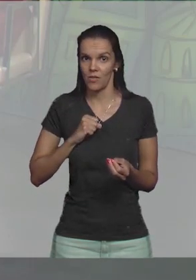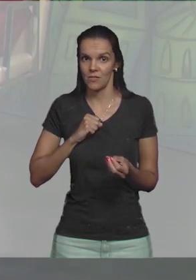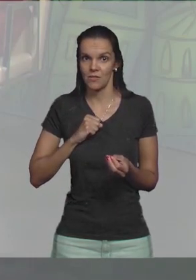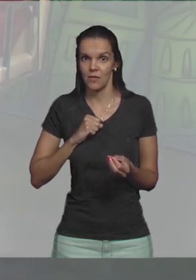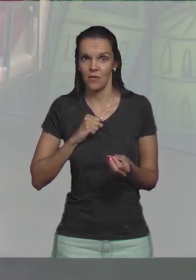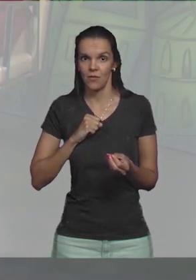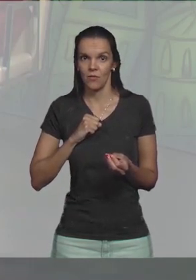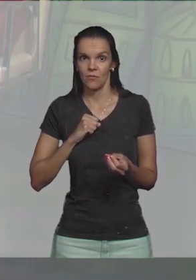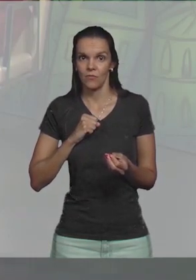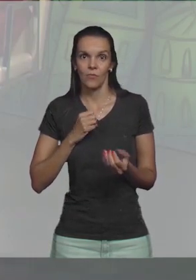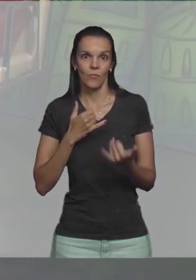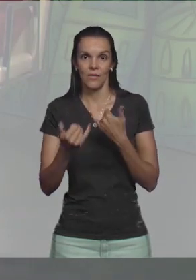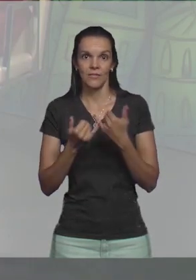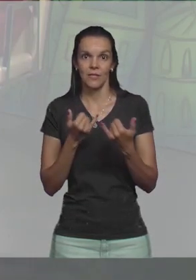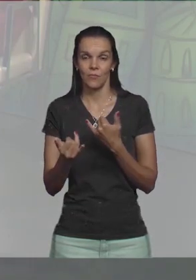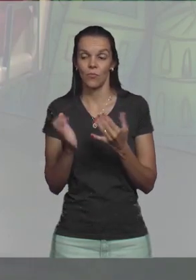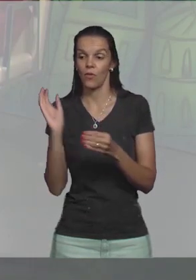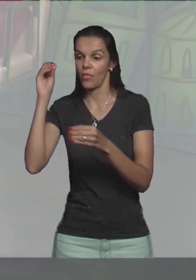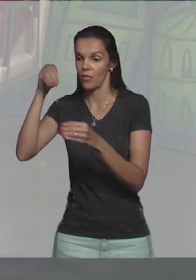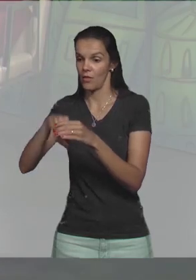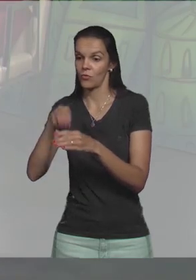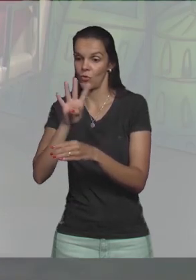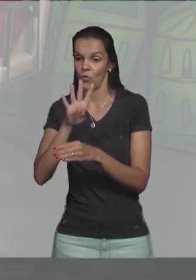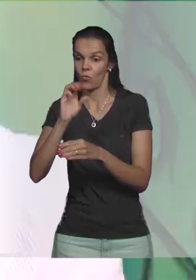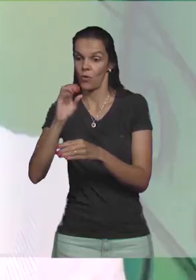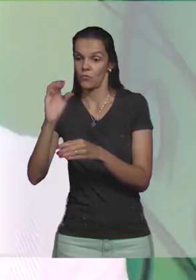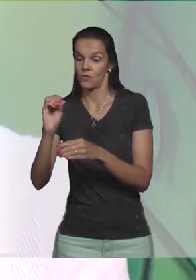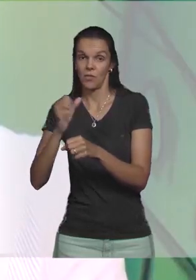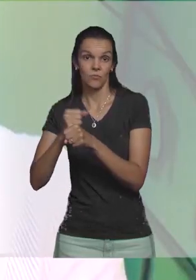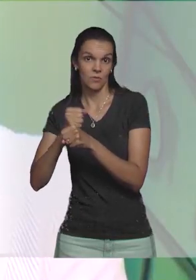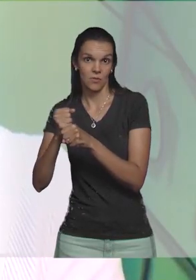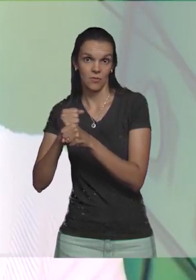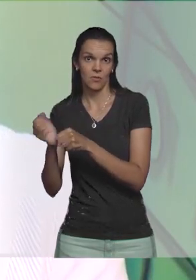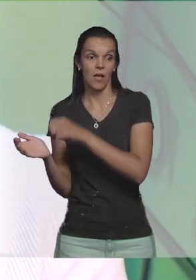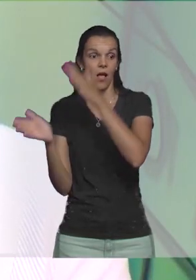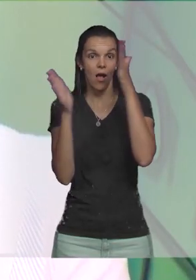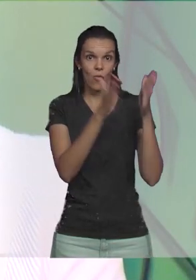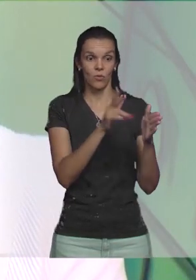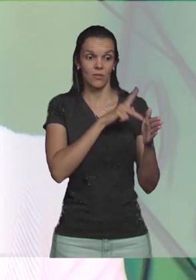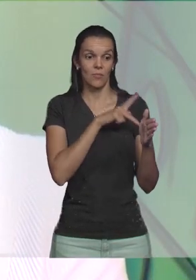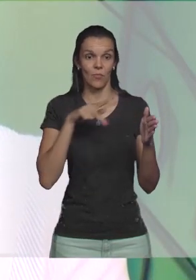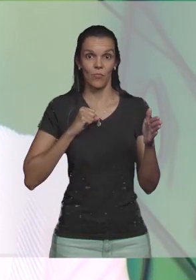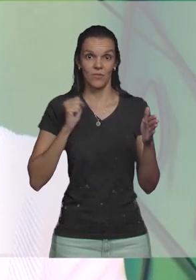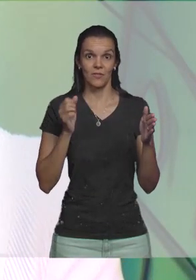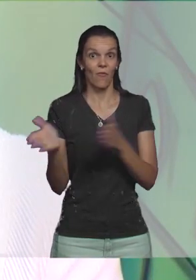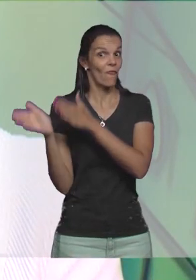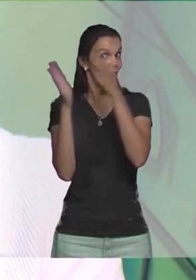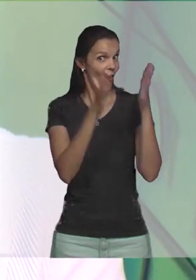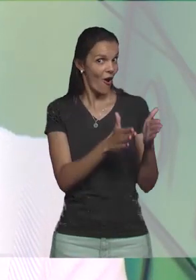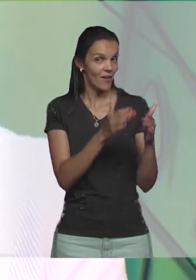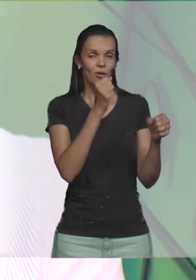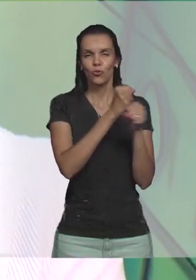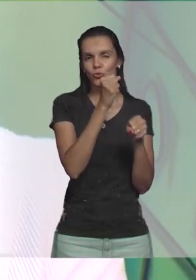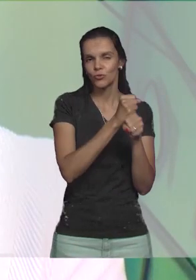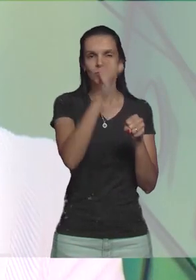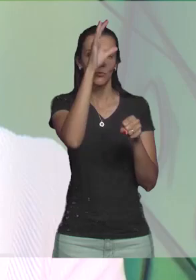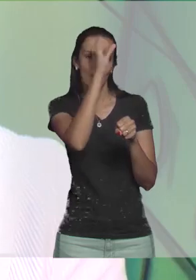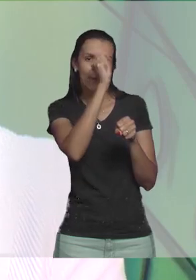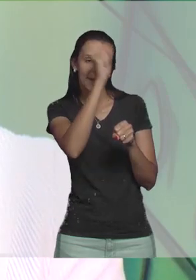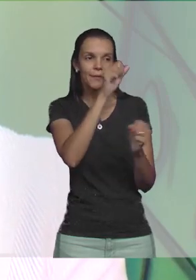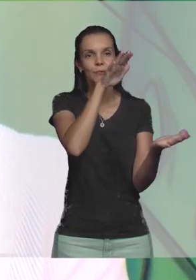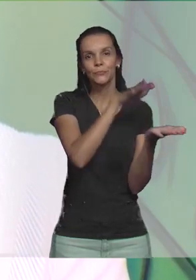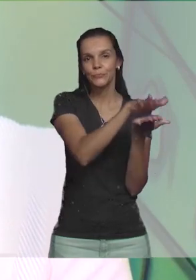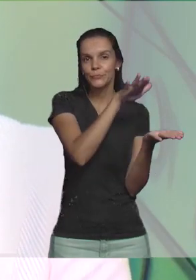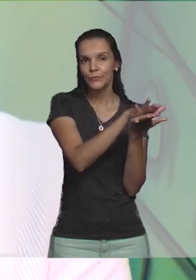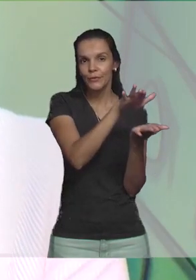dentro de uma caixa por cerca de 400 anos, deixar que a outra população não negra fique fora dessa caixa, construindo, aprendendo,